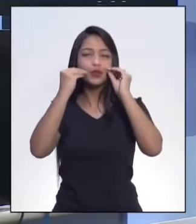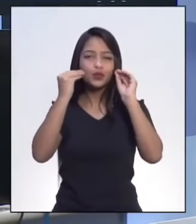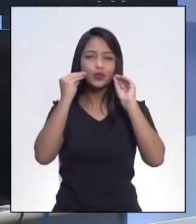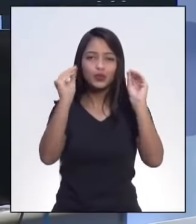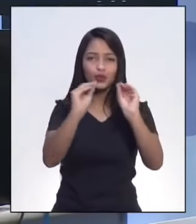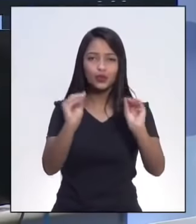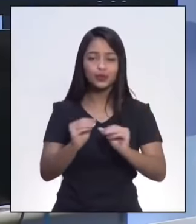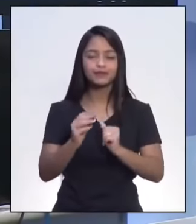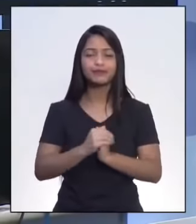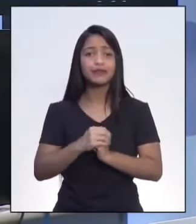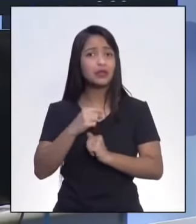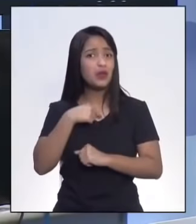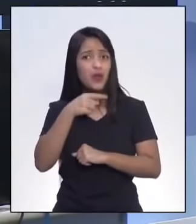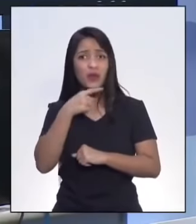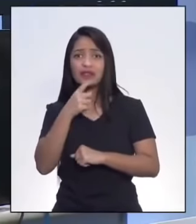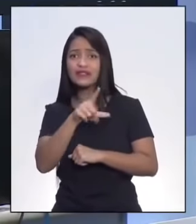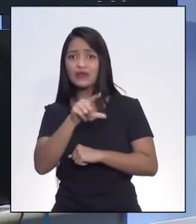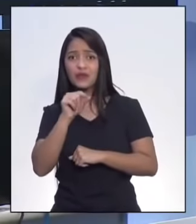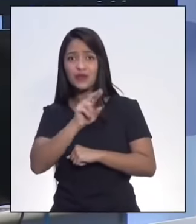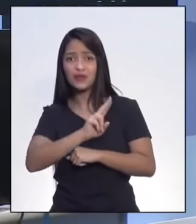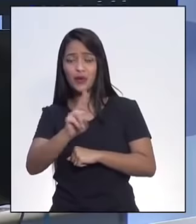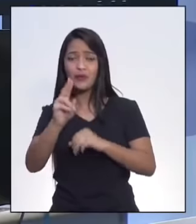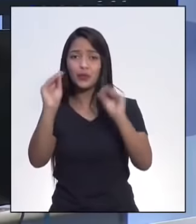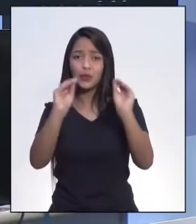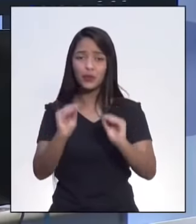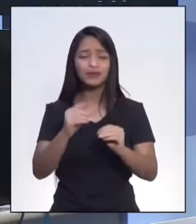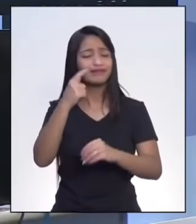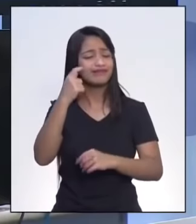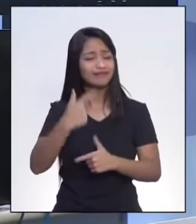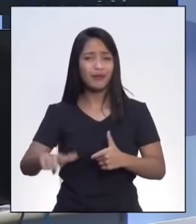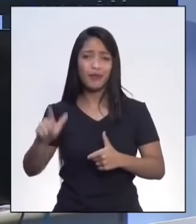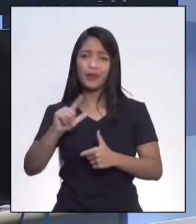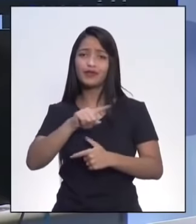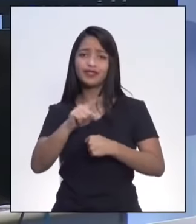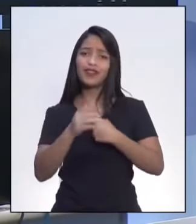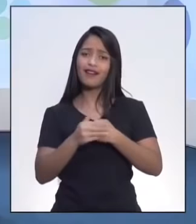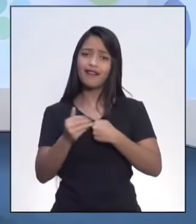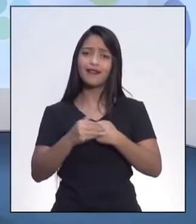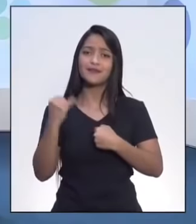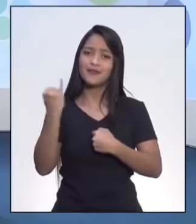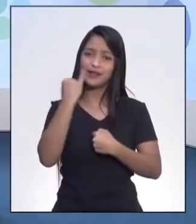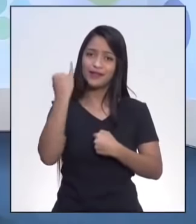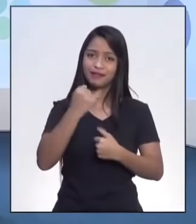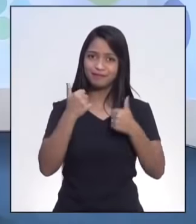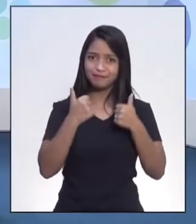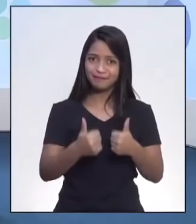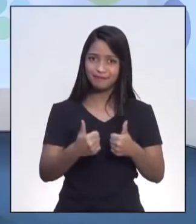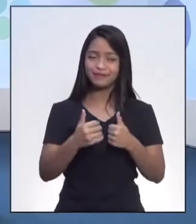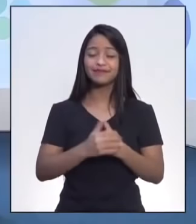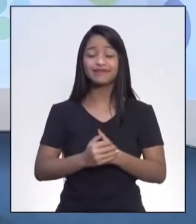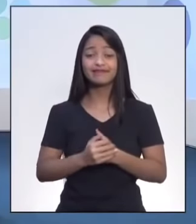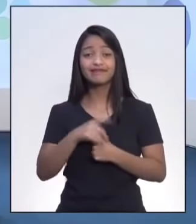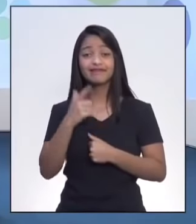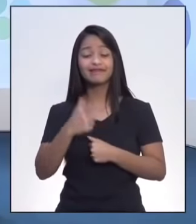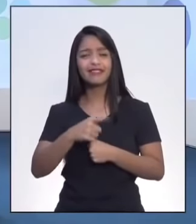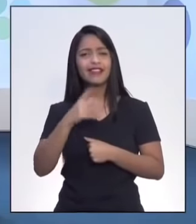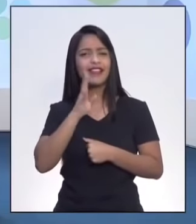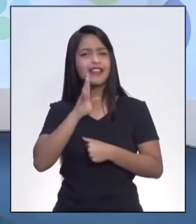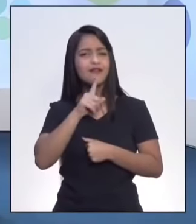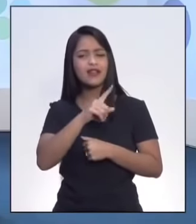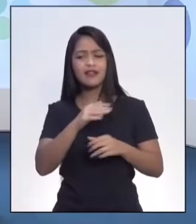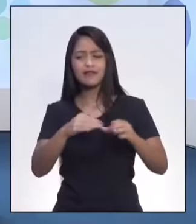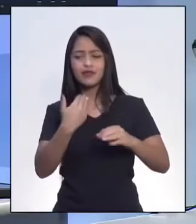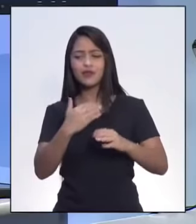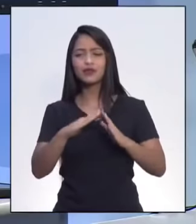beijo, não tem problema, tá bom, meu amor? O carinho de vocês é muito importante, certo, Andréia? E aí, eu acho interessante que eles mandam o nome da escola.